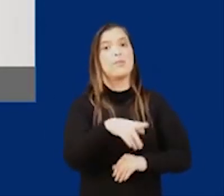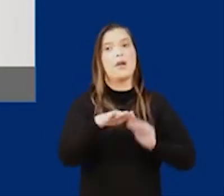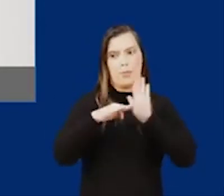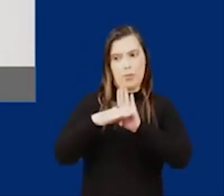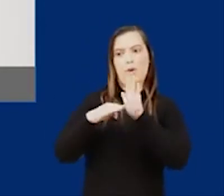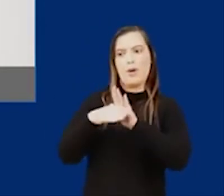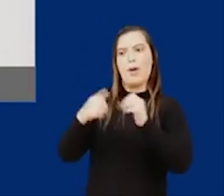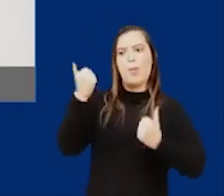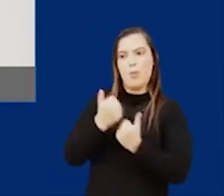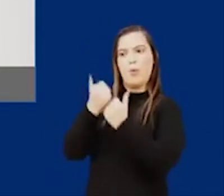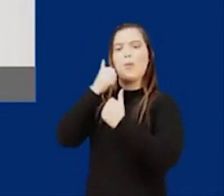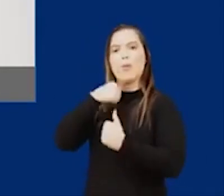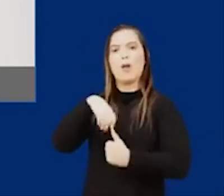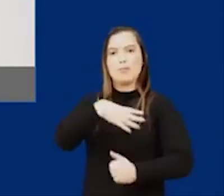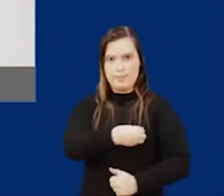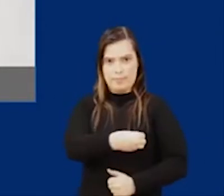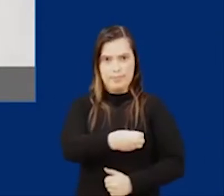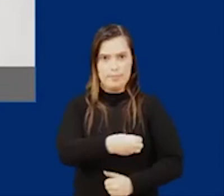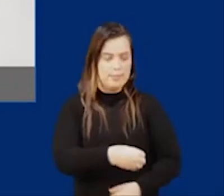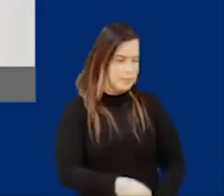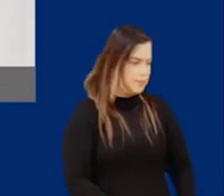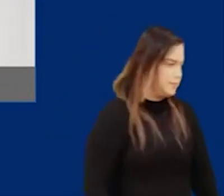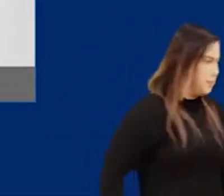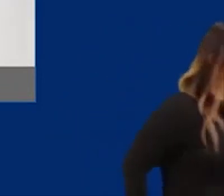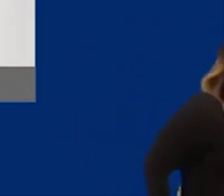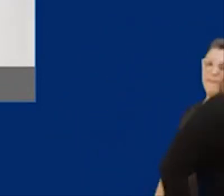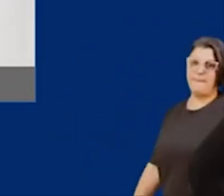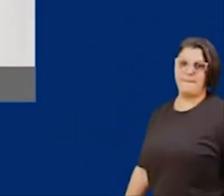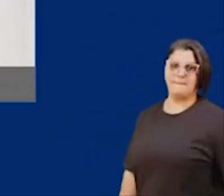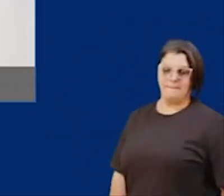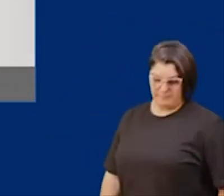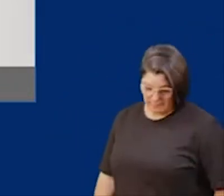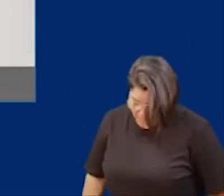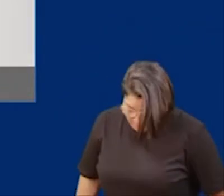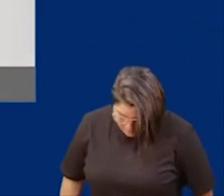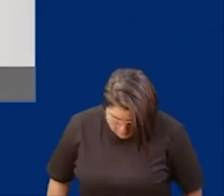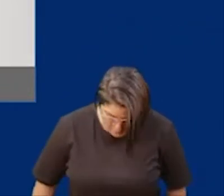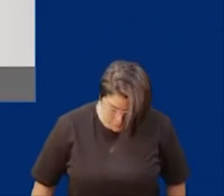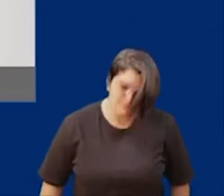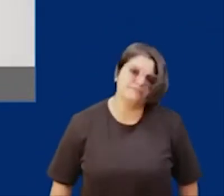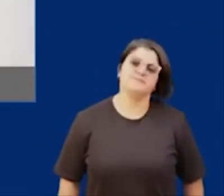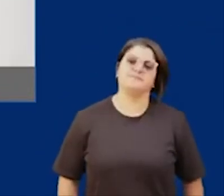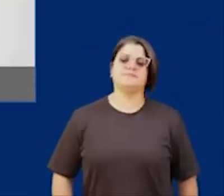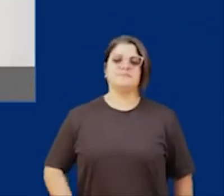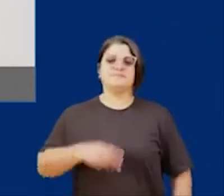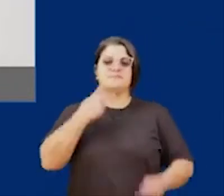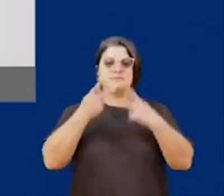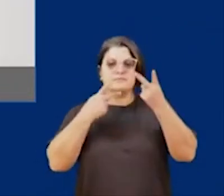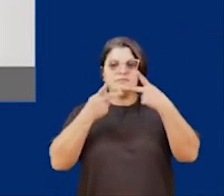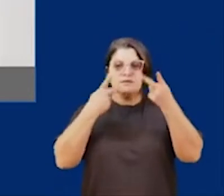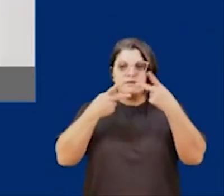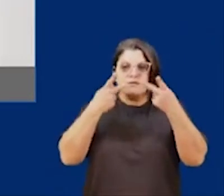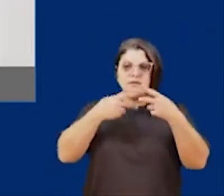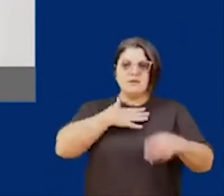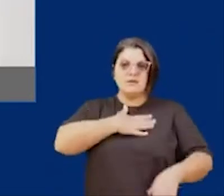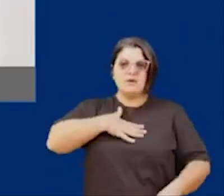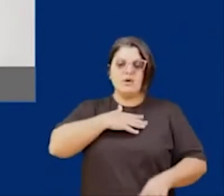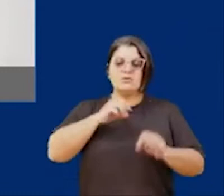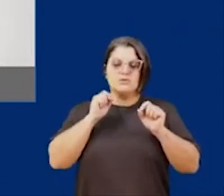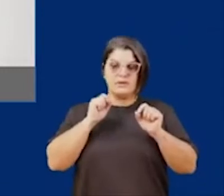mulheres que amamentam. Então, eu sempre gosto de também dizer que se a nossa sociedade